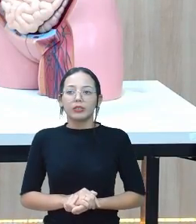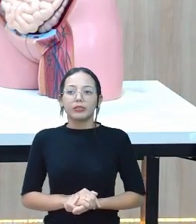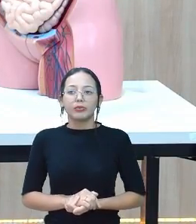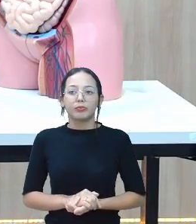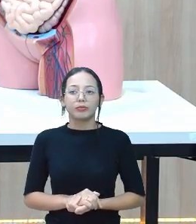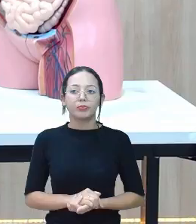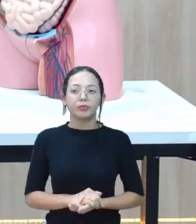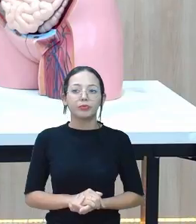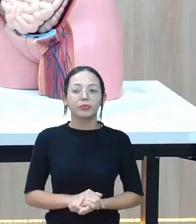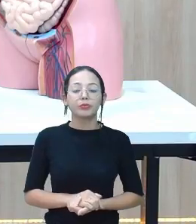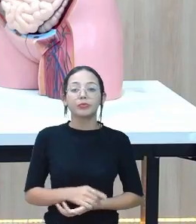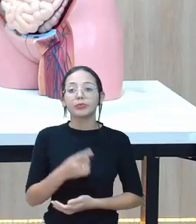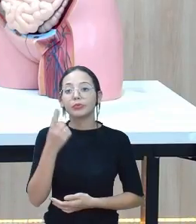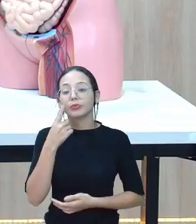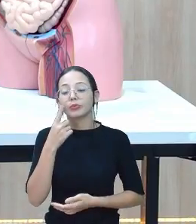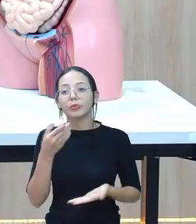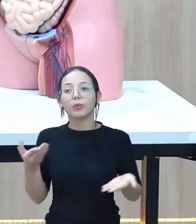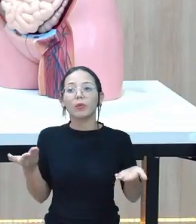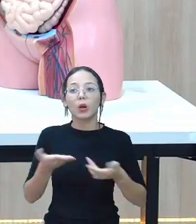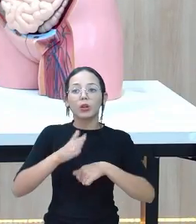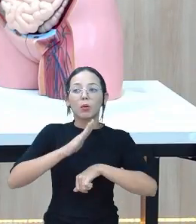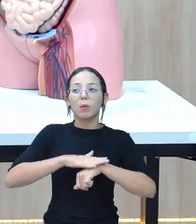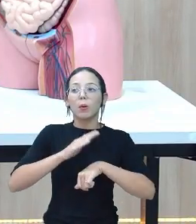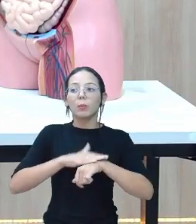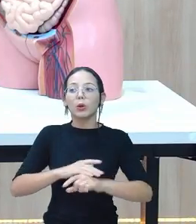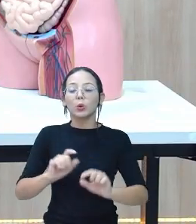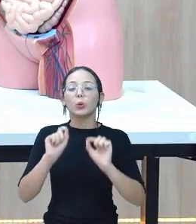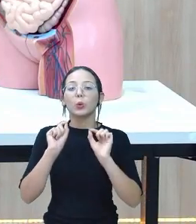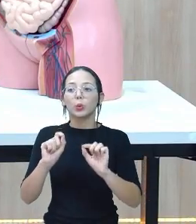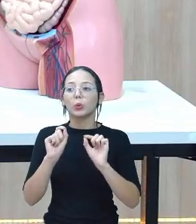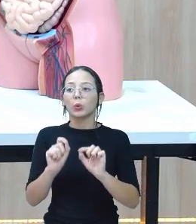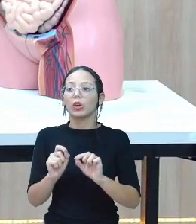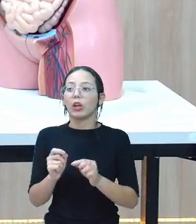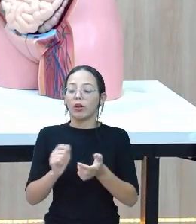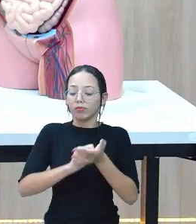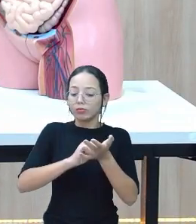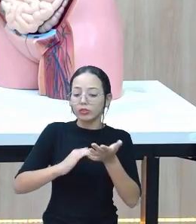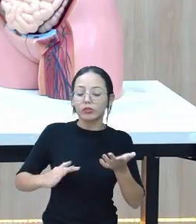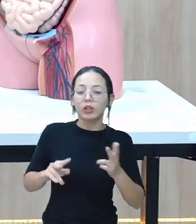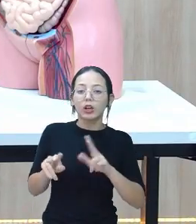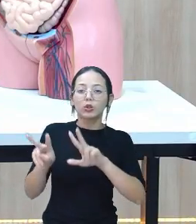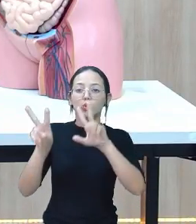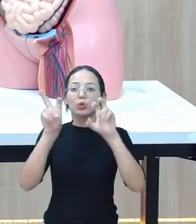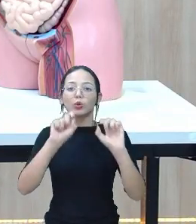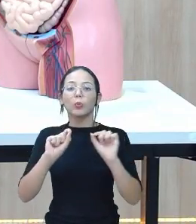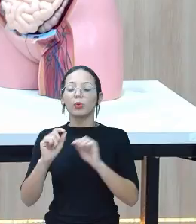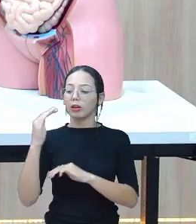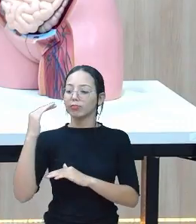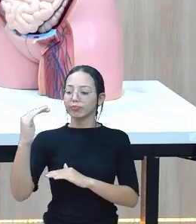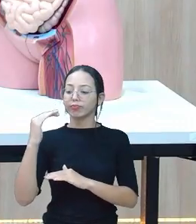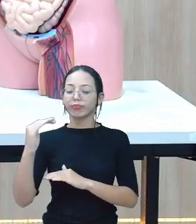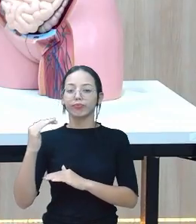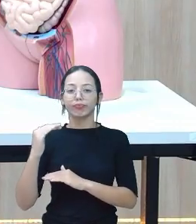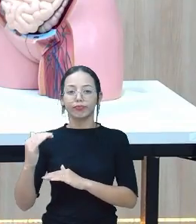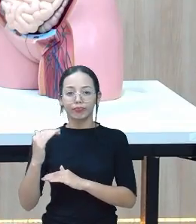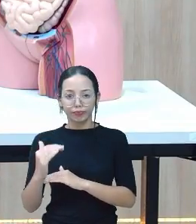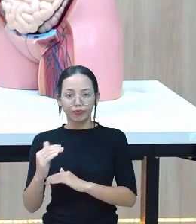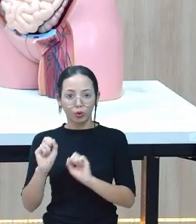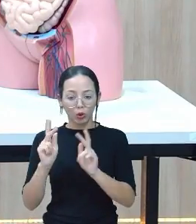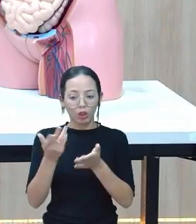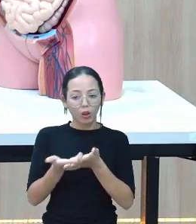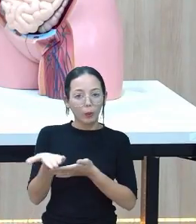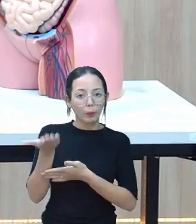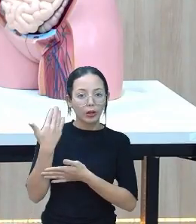E vamos, hoje, no momento da cobrança, rever as nossas atividades sobre as pirâmides ecológicas que ficou da